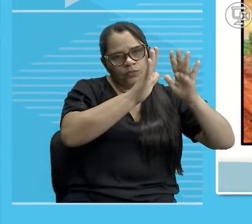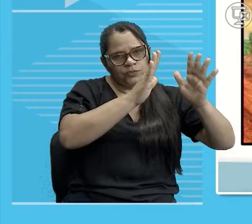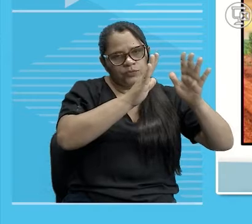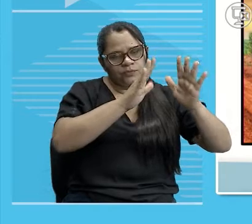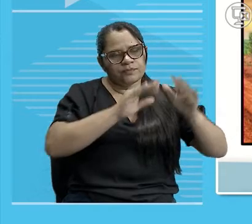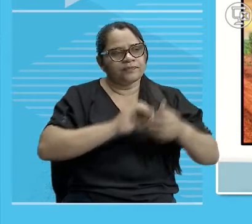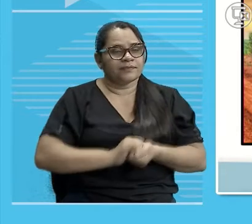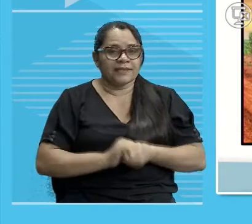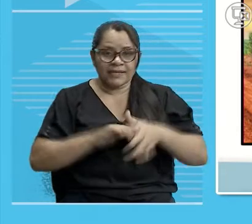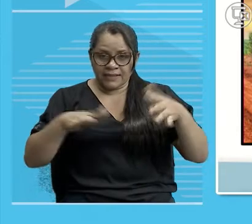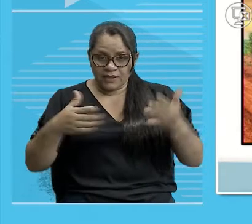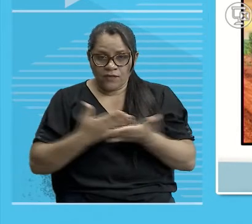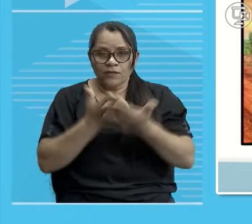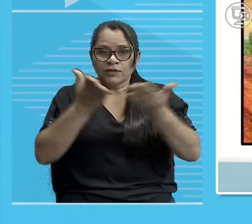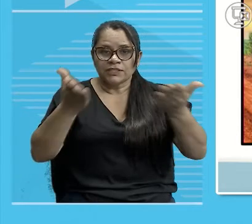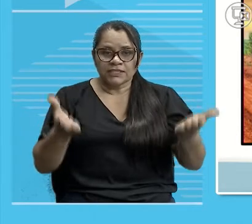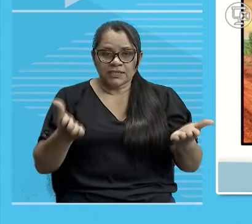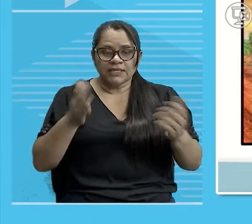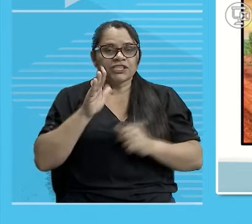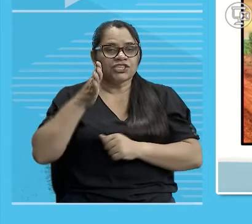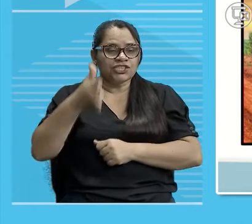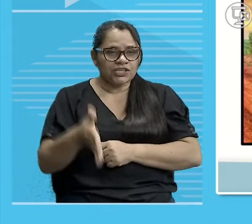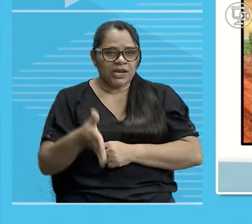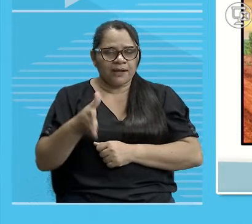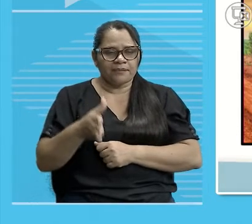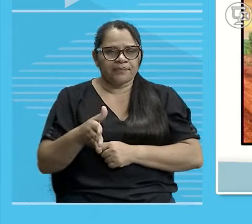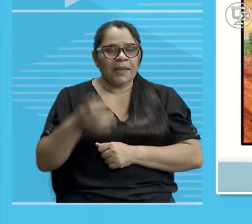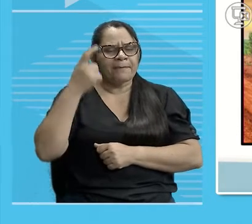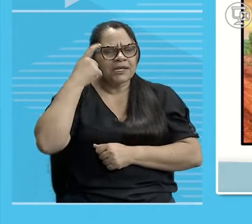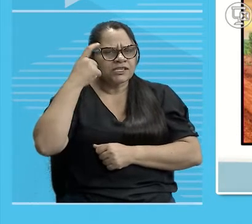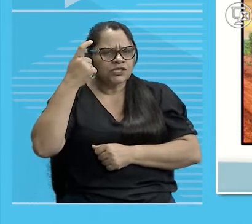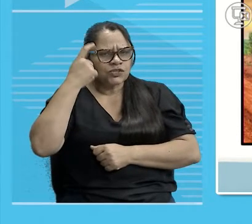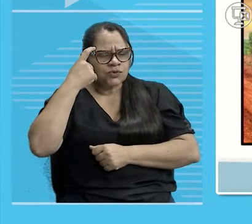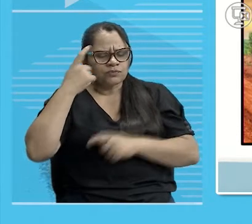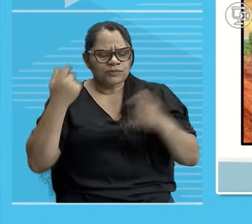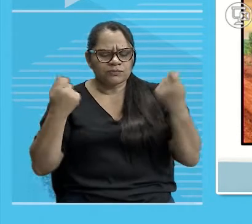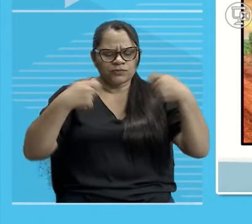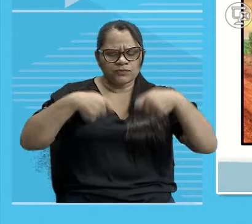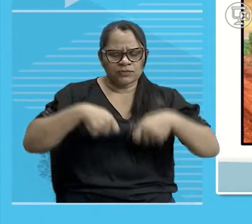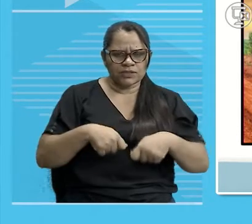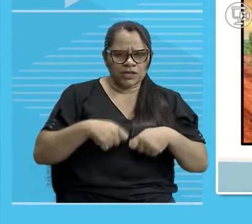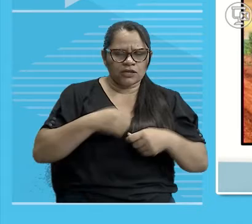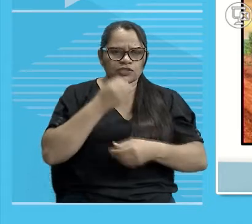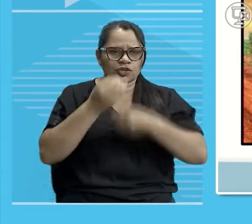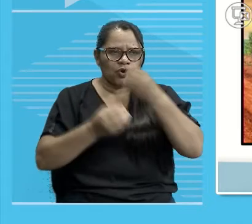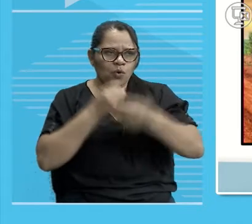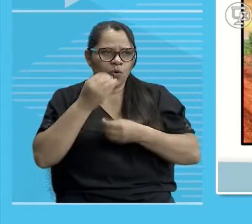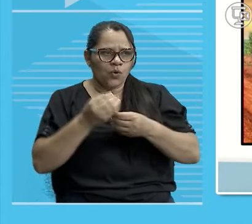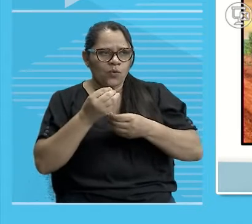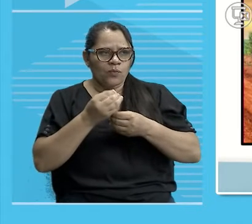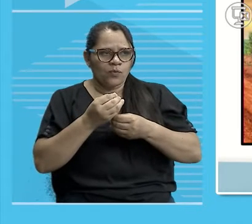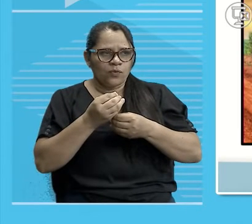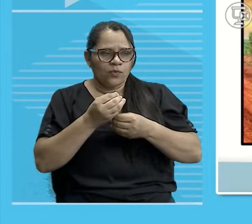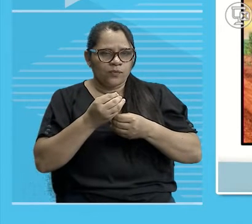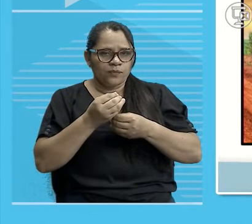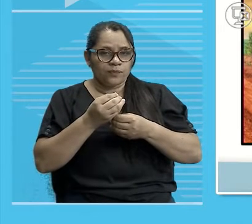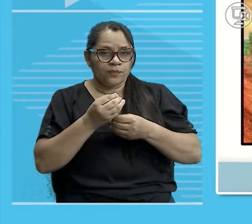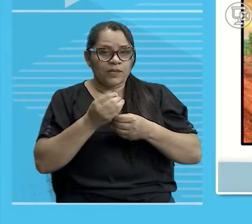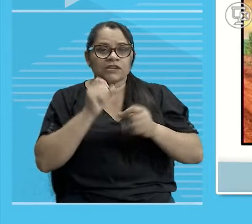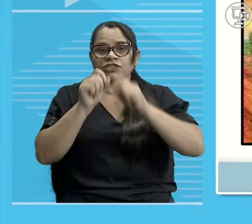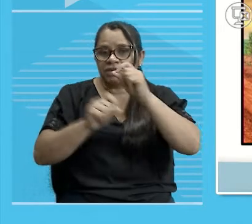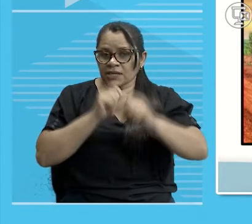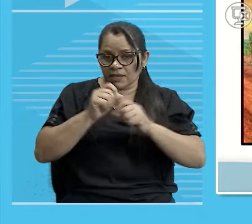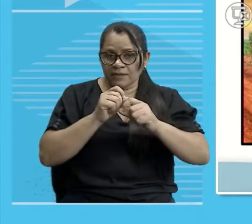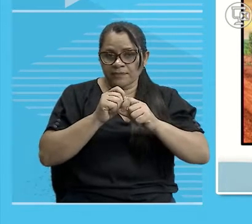quer do aluno você querida aluna Você já pensou na possibilidade de ser um piloto de drone